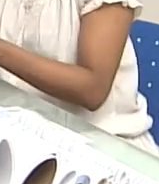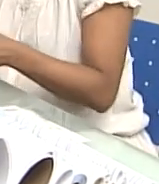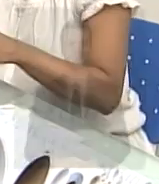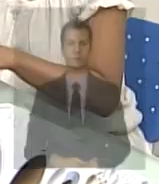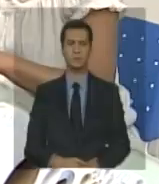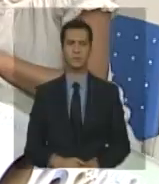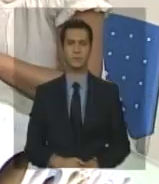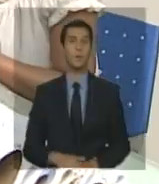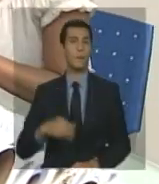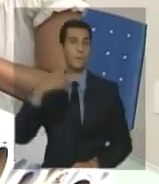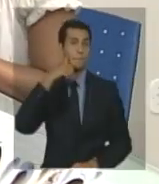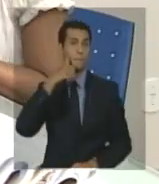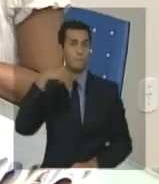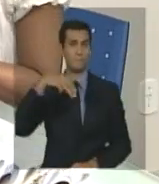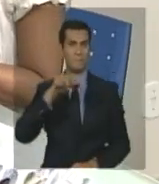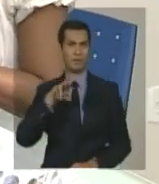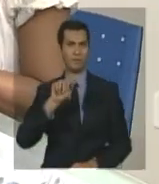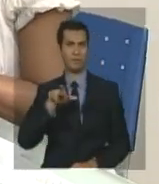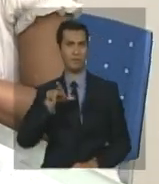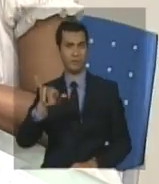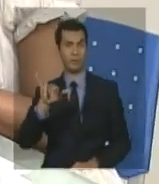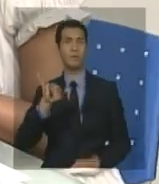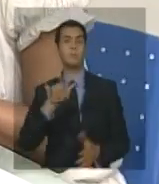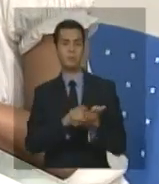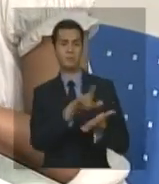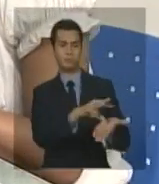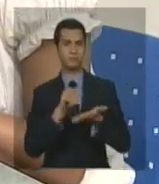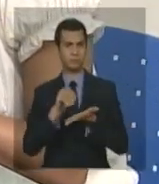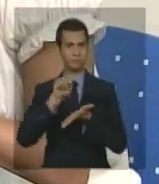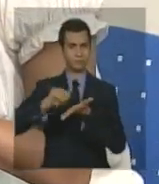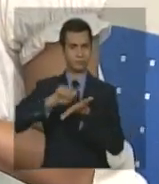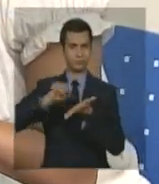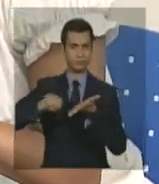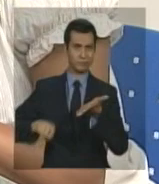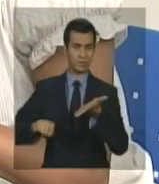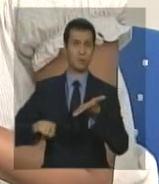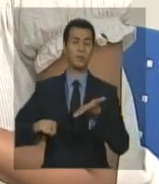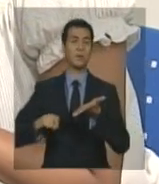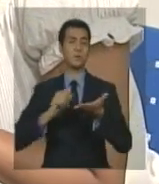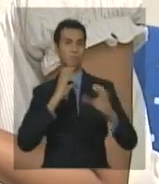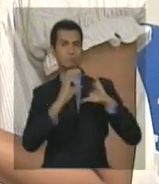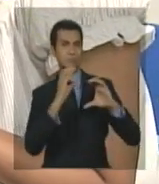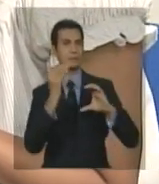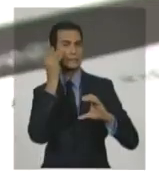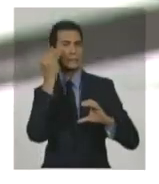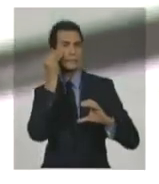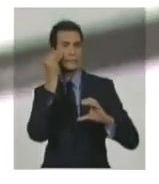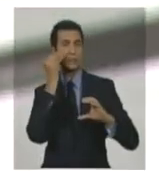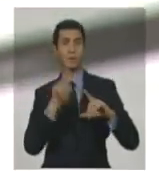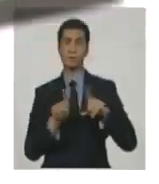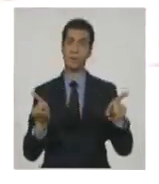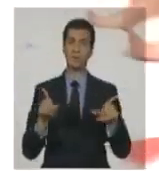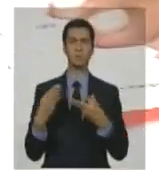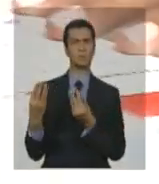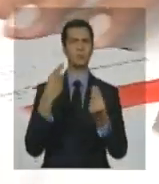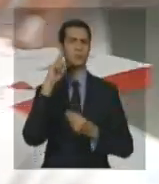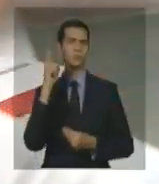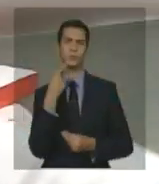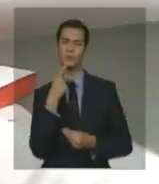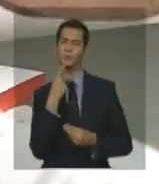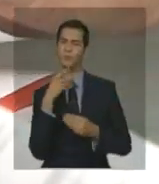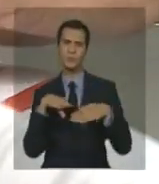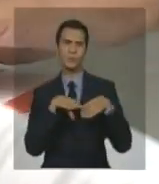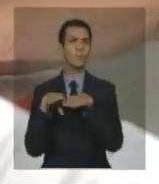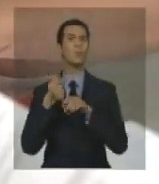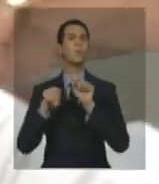Marlice pega o papel e tenta se comunicar escrevendo. Mas, como muitos surdos que se comunicam em libras, ela não domina bem o